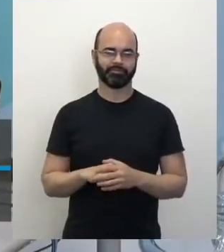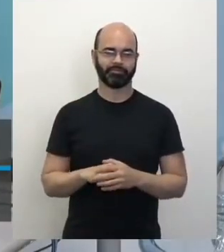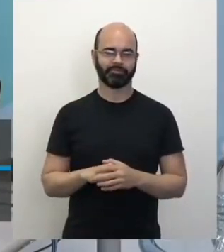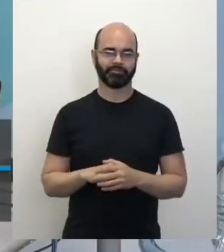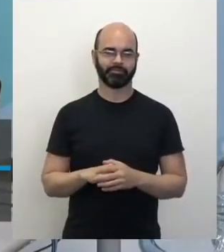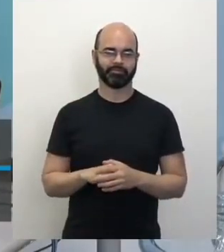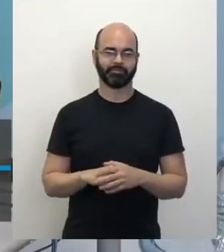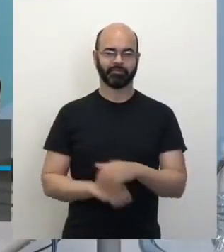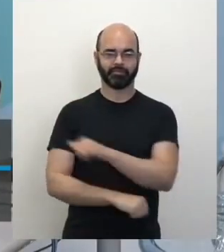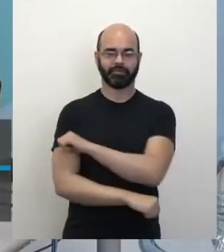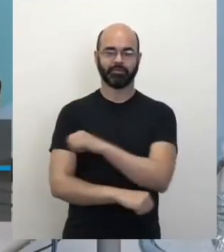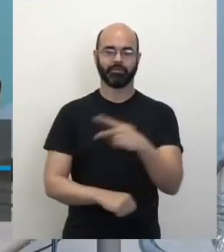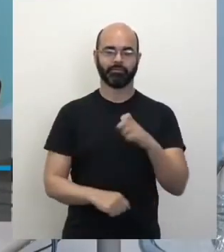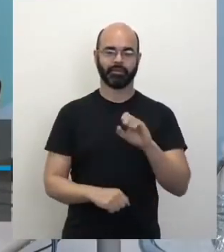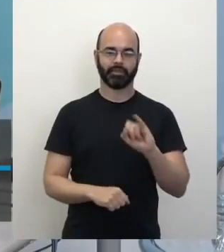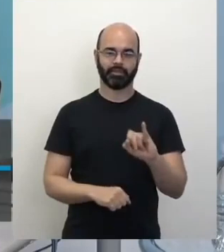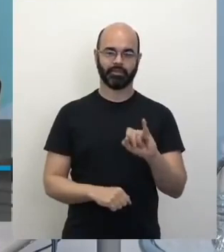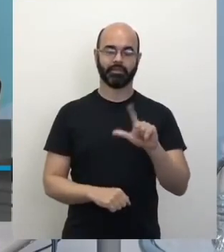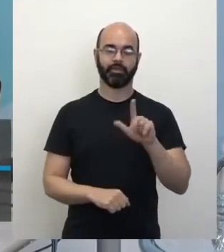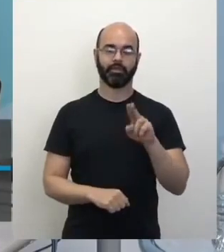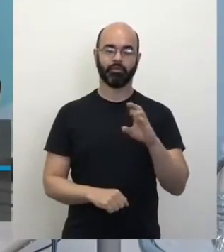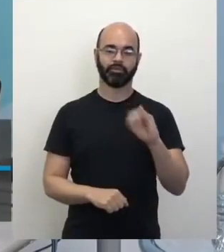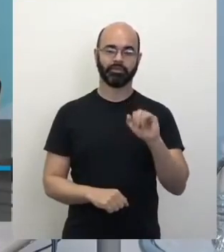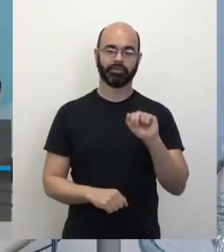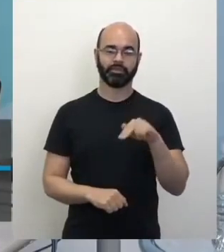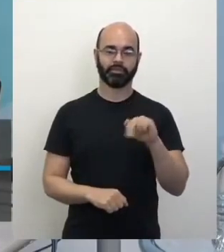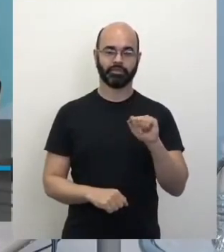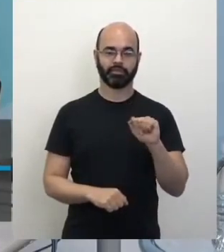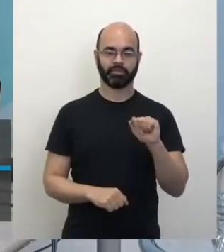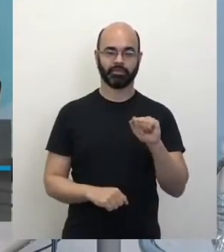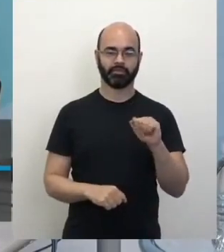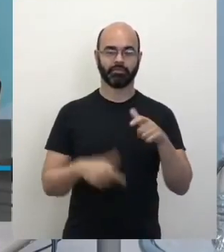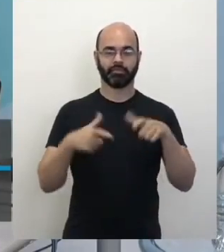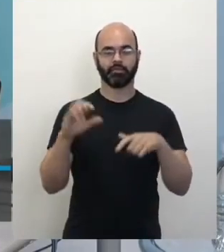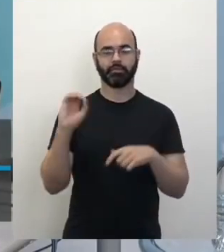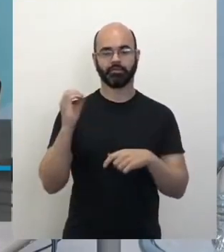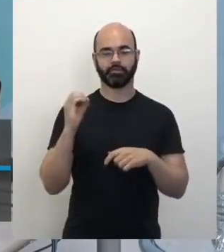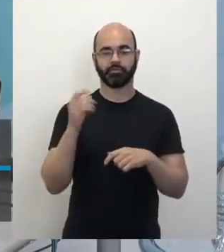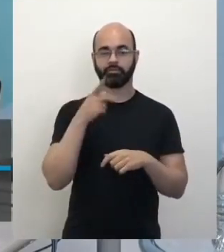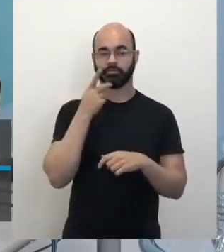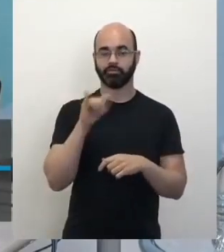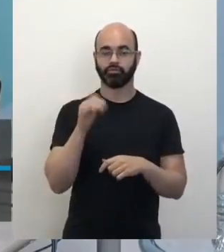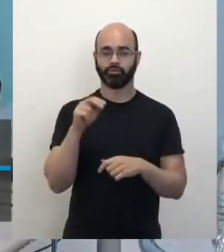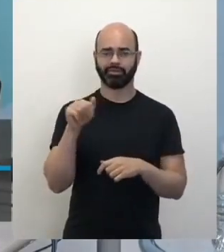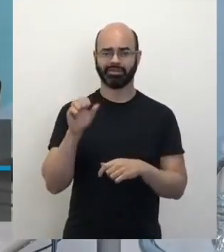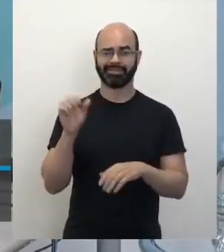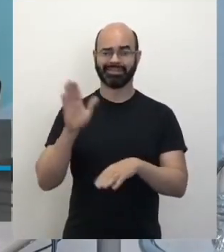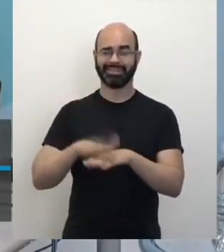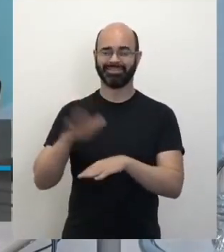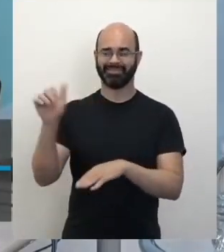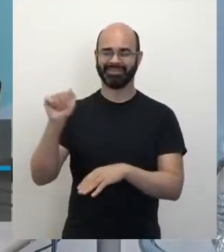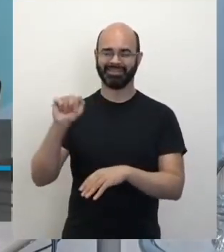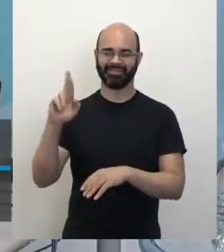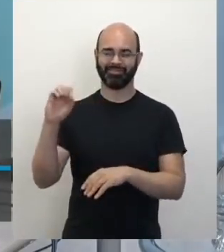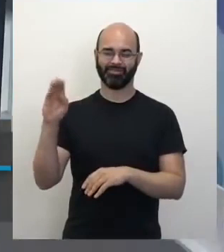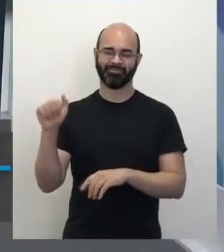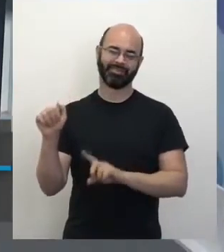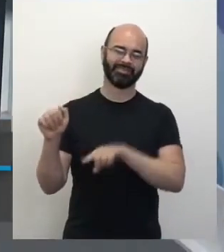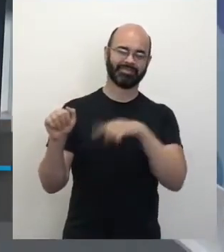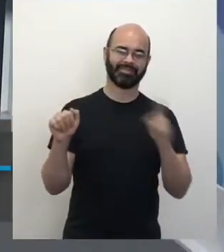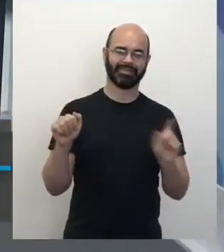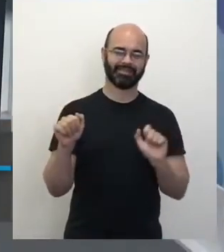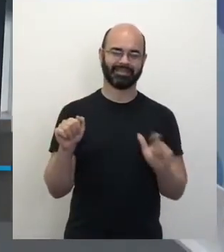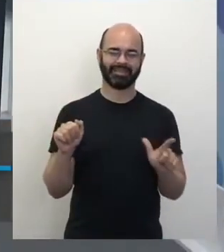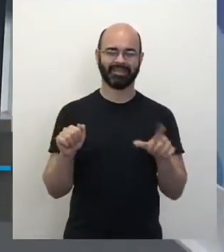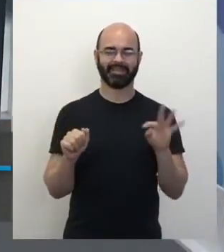os alunos da PEI Luciana Carroso Latorre de Osasco disseram que o Jonas tem mais arrobas que o professor Tony. Olha que legal.